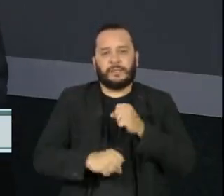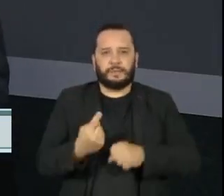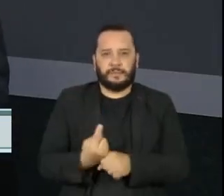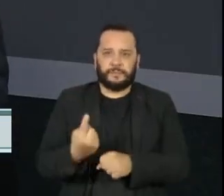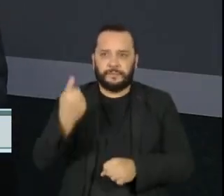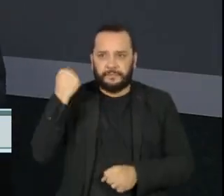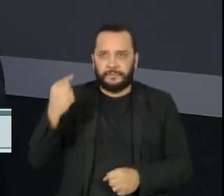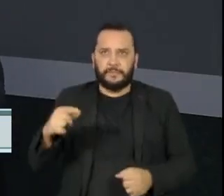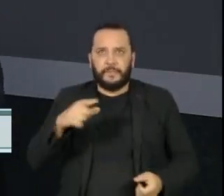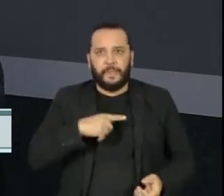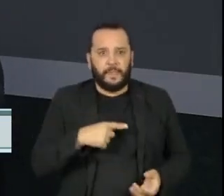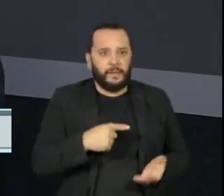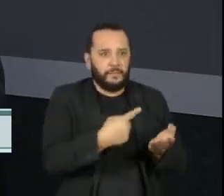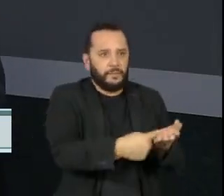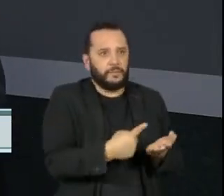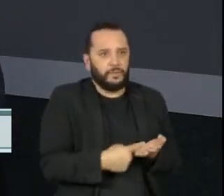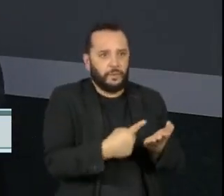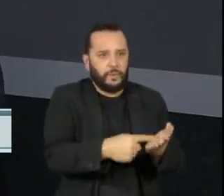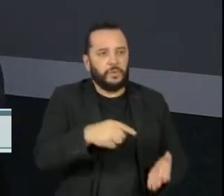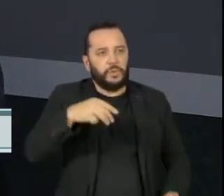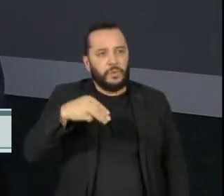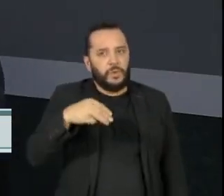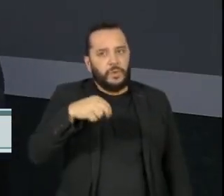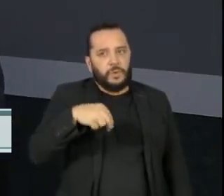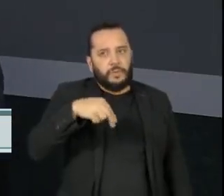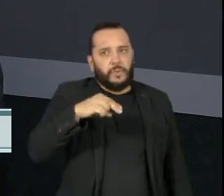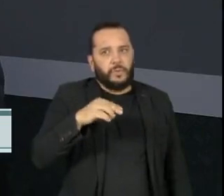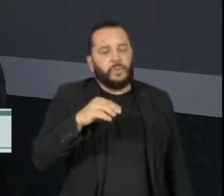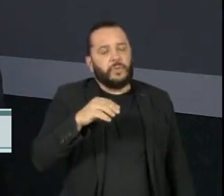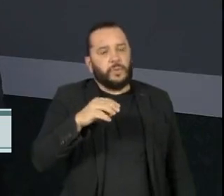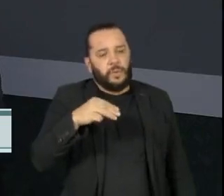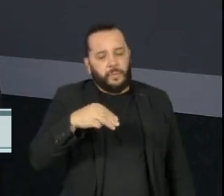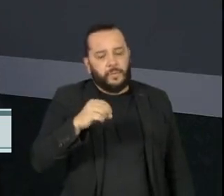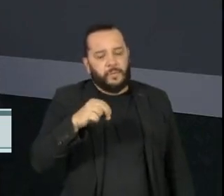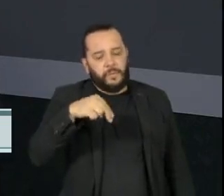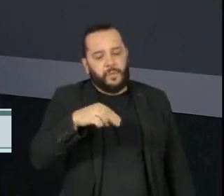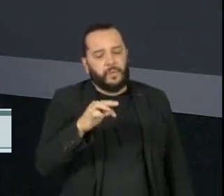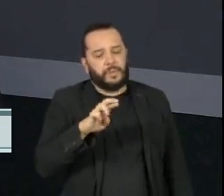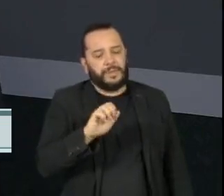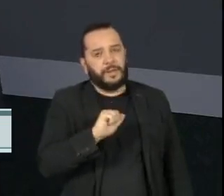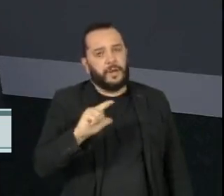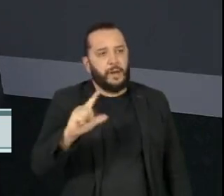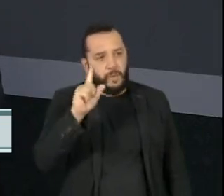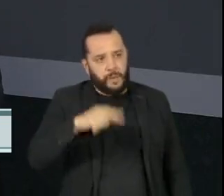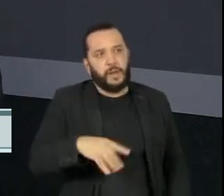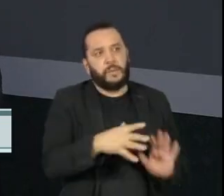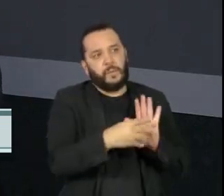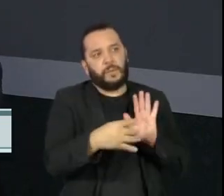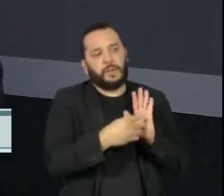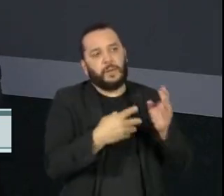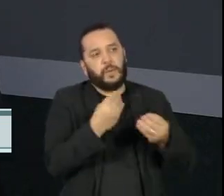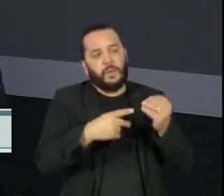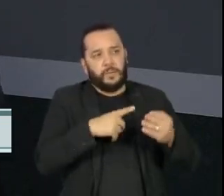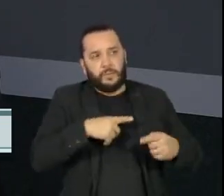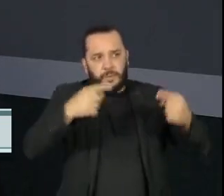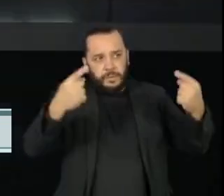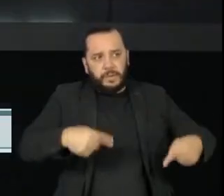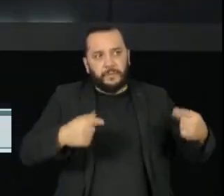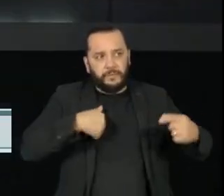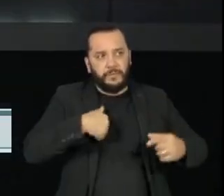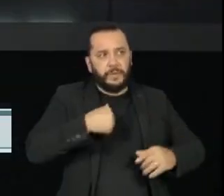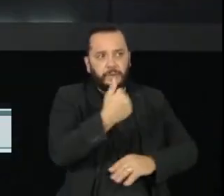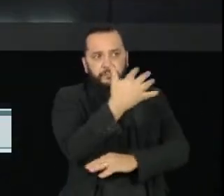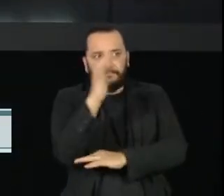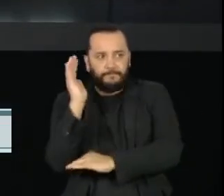Montreal é um bom exemplo do que poderia ser feito hoje para combater os desafios ambientais do presente